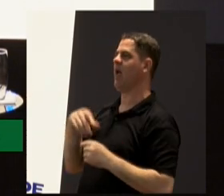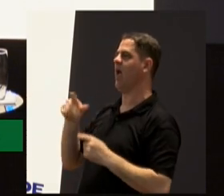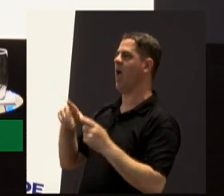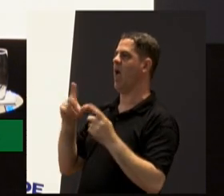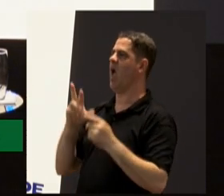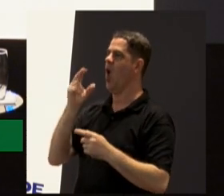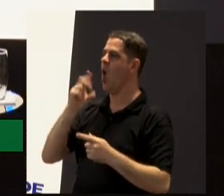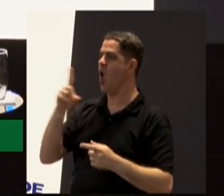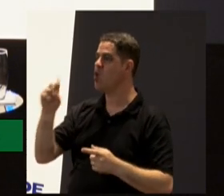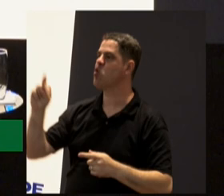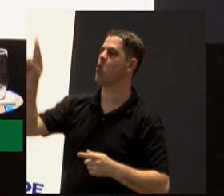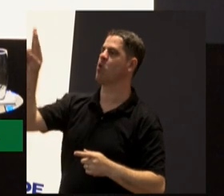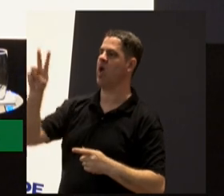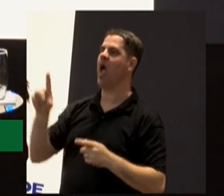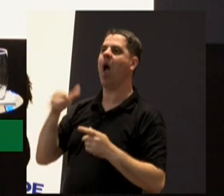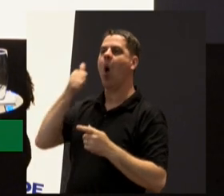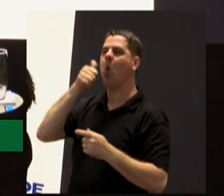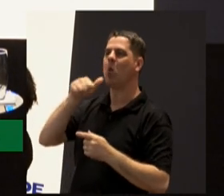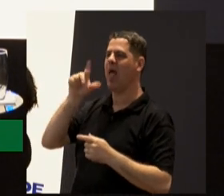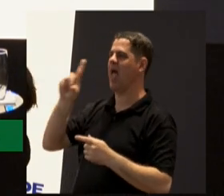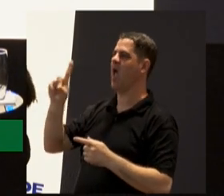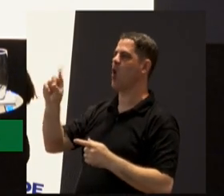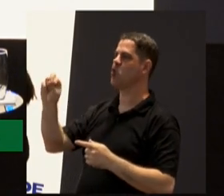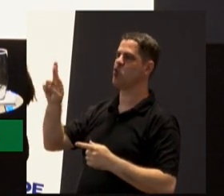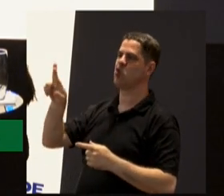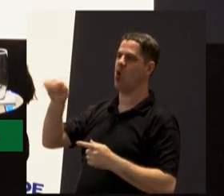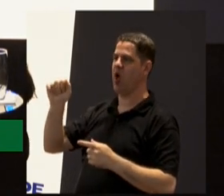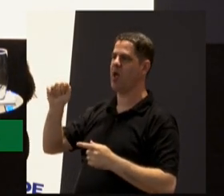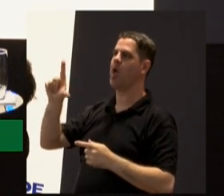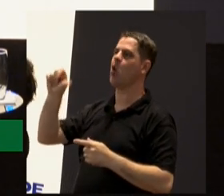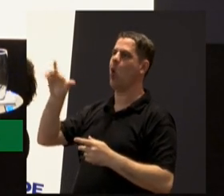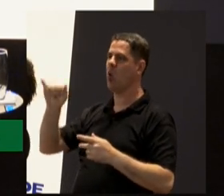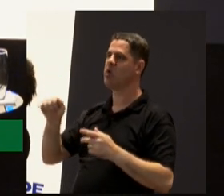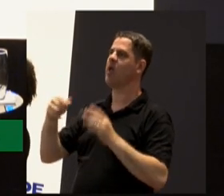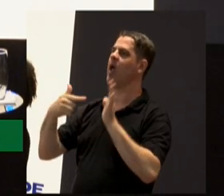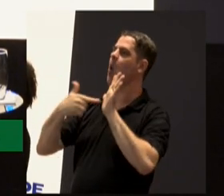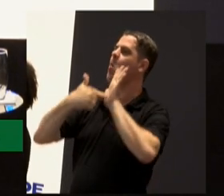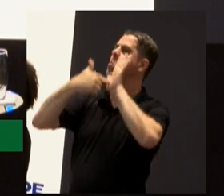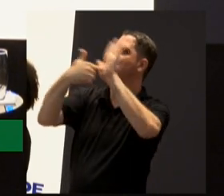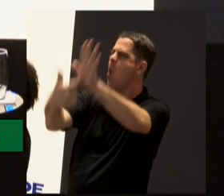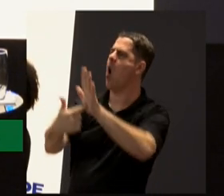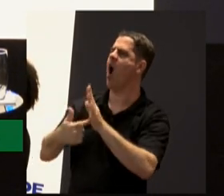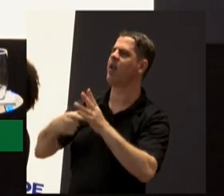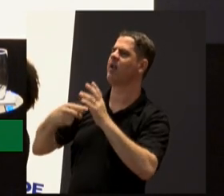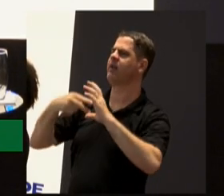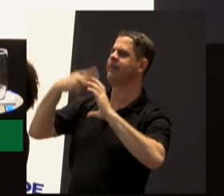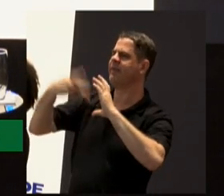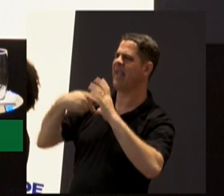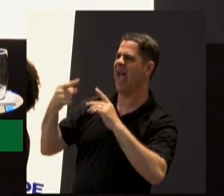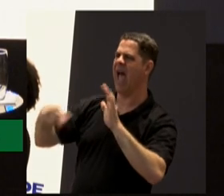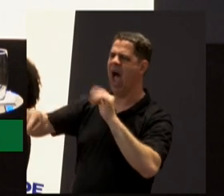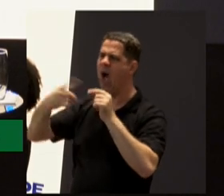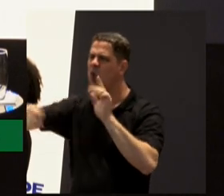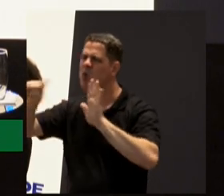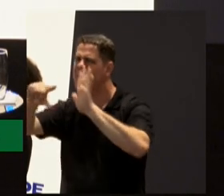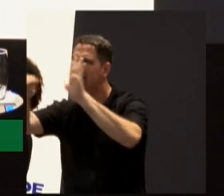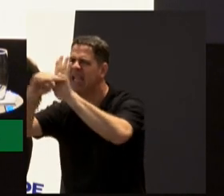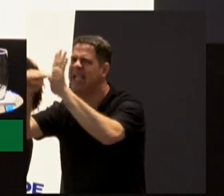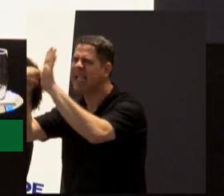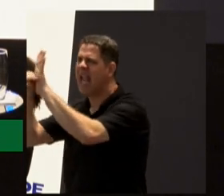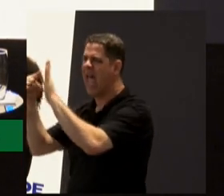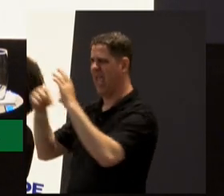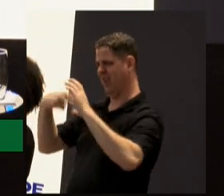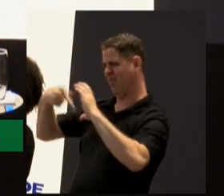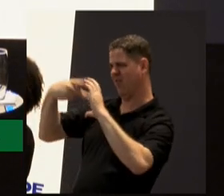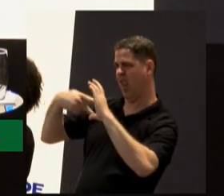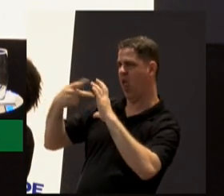e doutora Dora Lúcia Bertúlio, que fez o parecer triunfante contra as negativas legais na